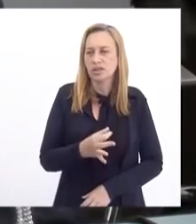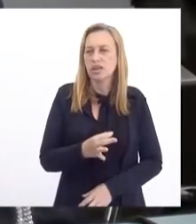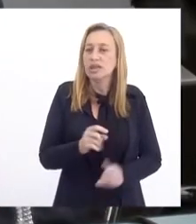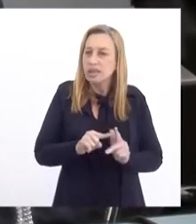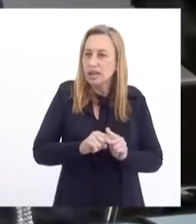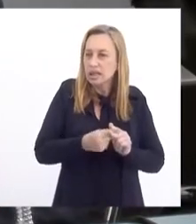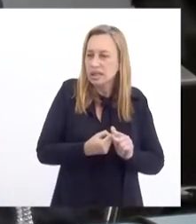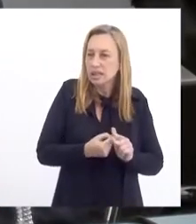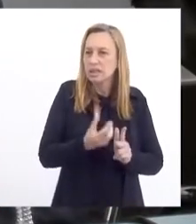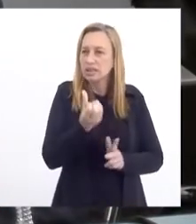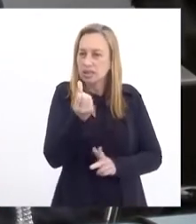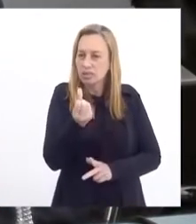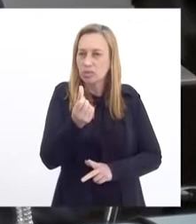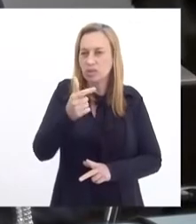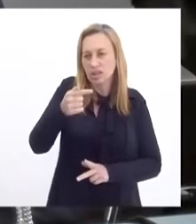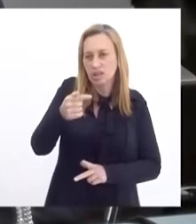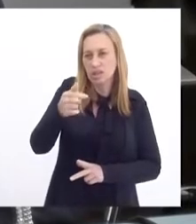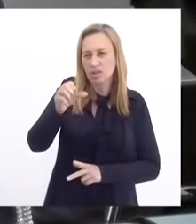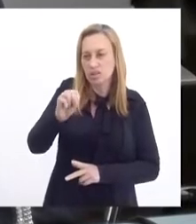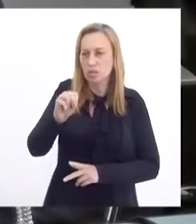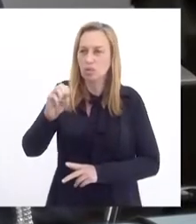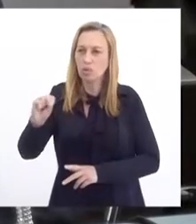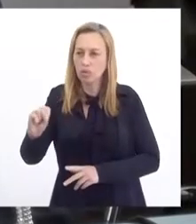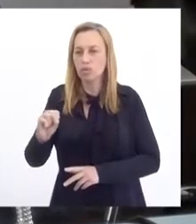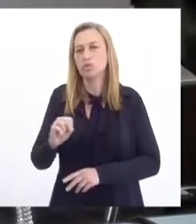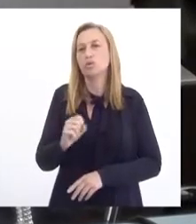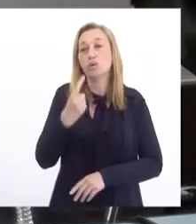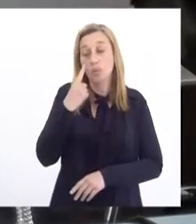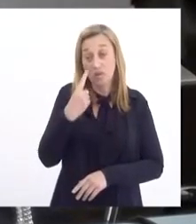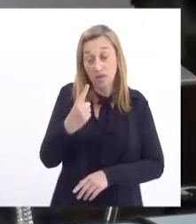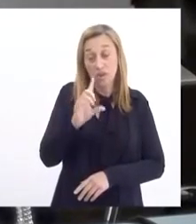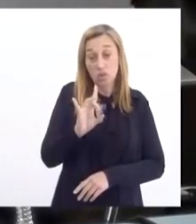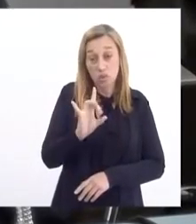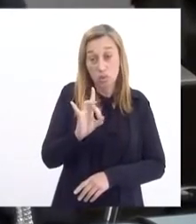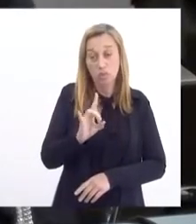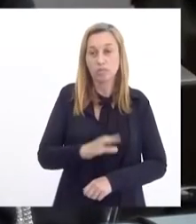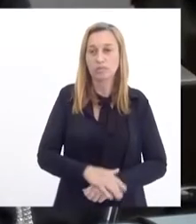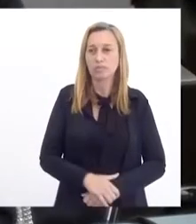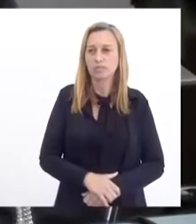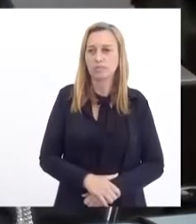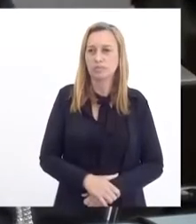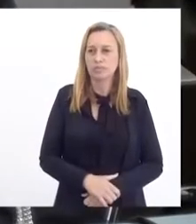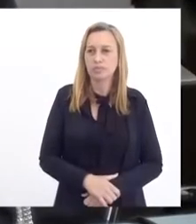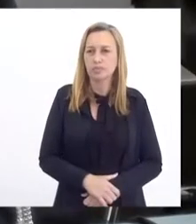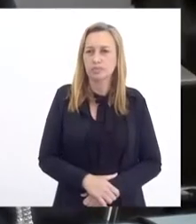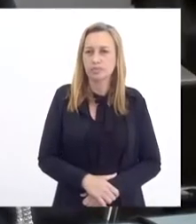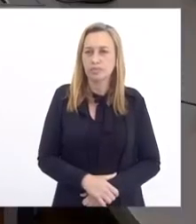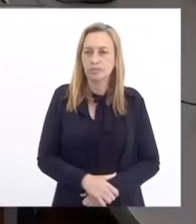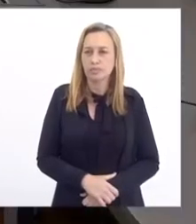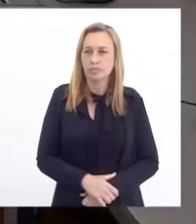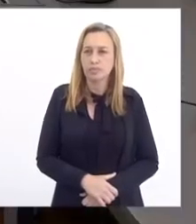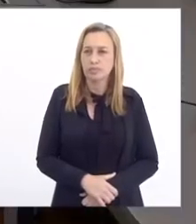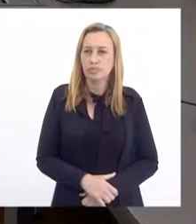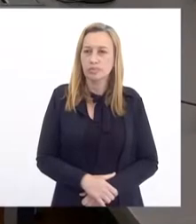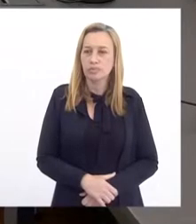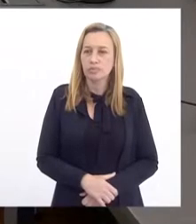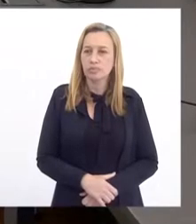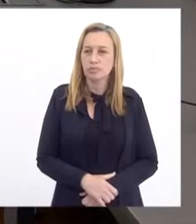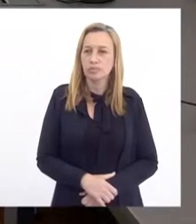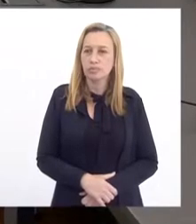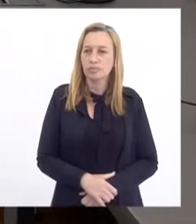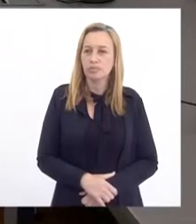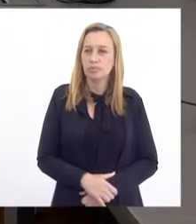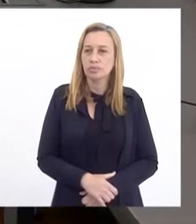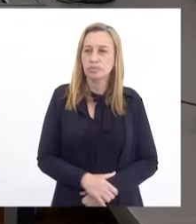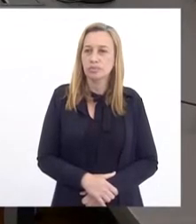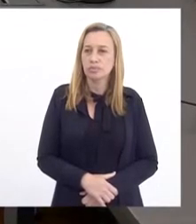a 6.708/14. Claro, como a gente só para ver se o. Entendeu? É porque aqui